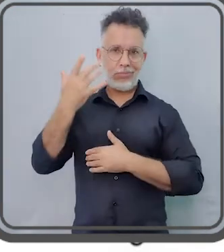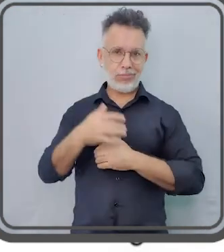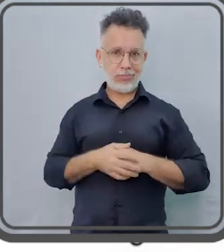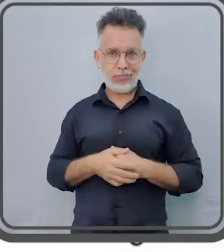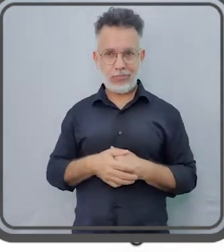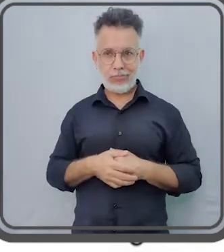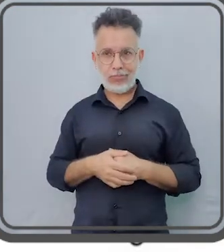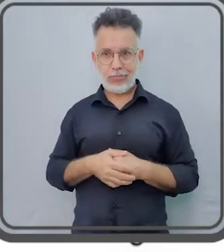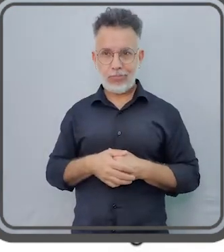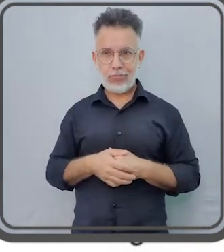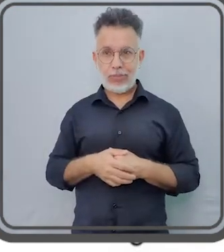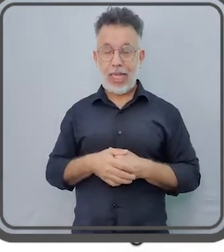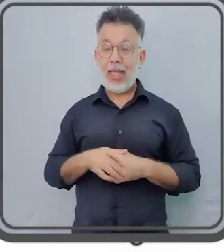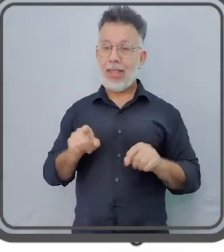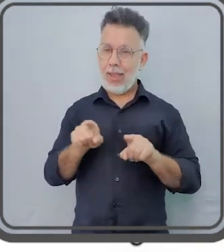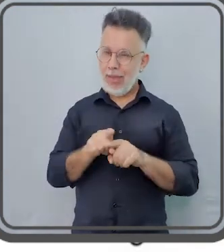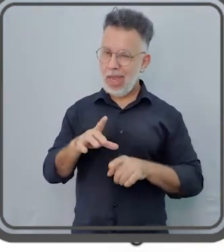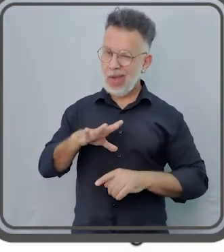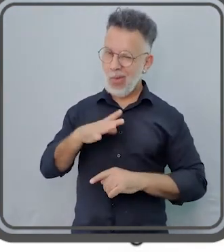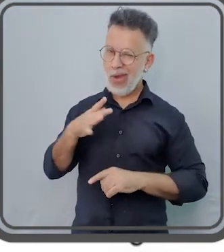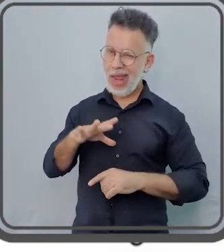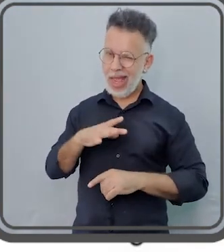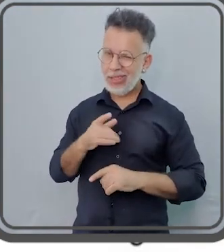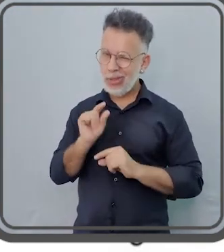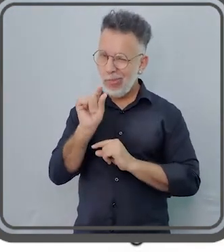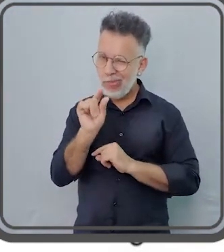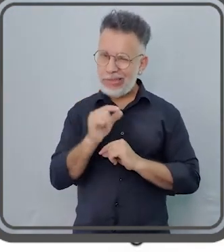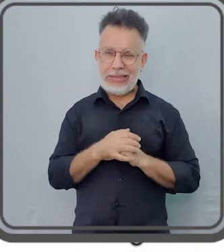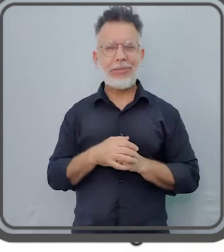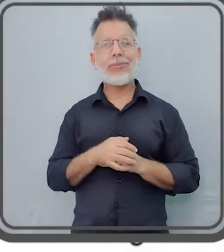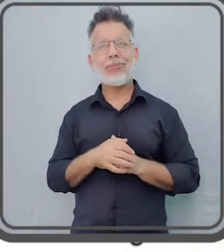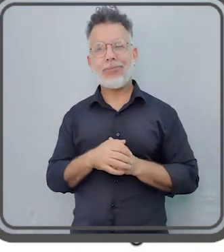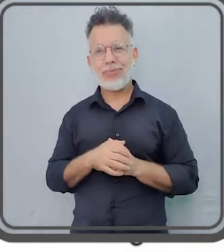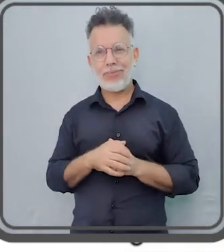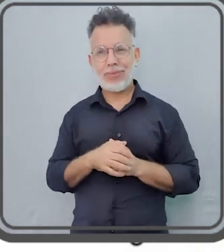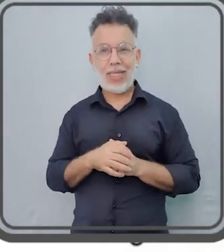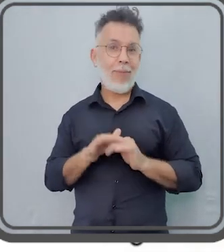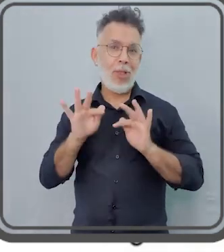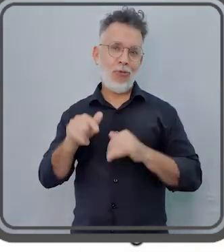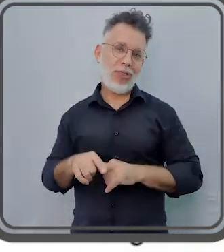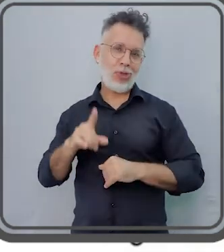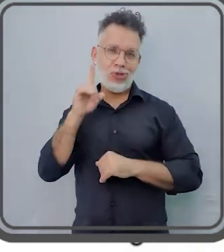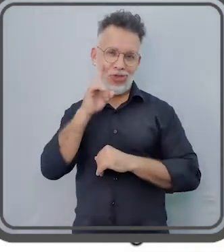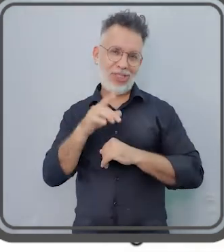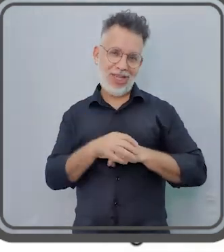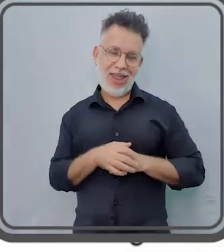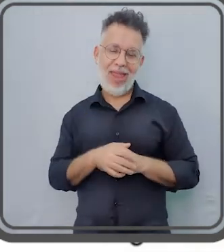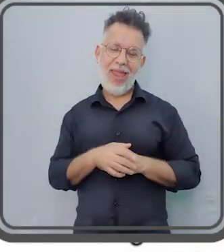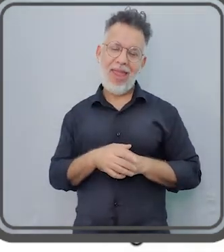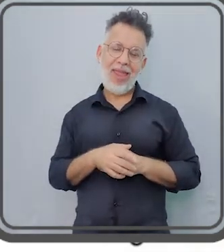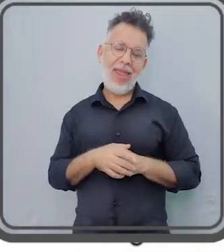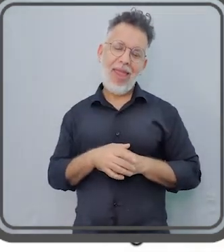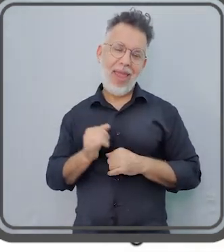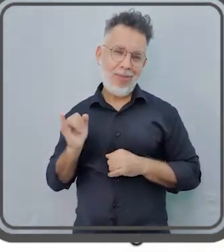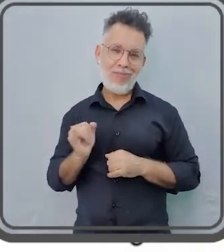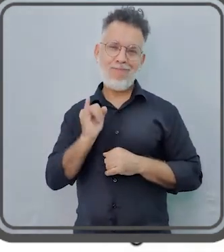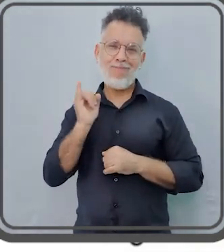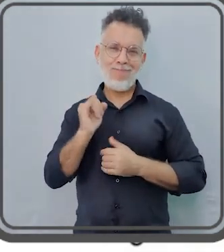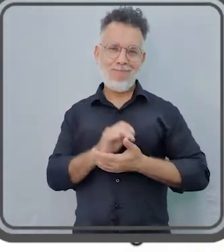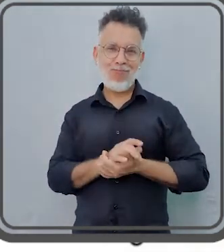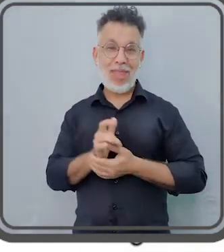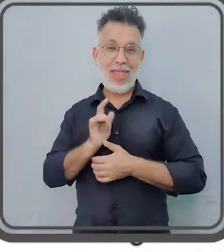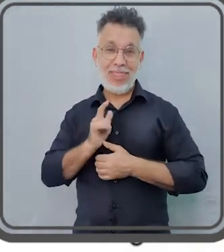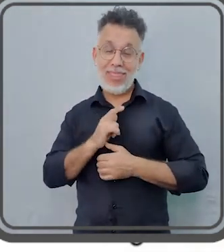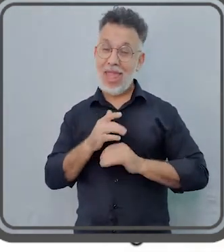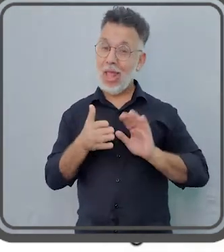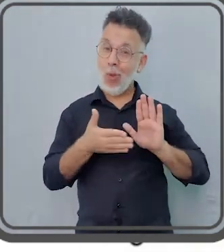coragem também, só porque a coragem também, eu acho que no final do dia faz muito sentido. E ter um propósito, porque a